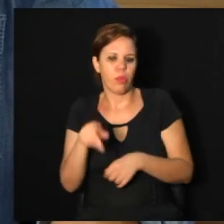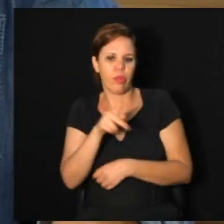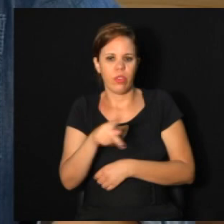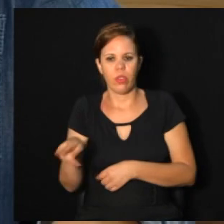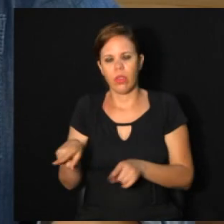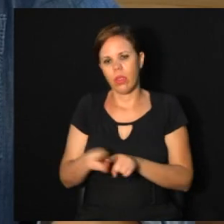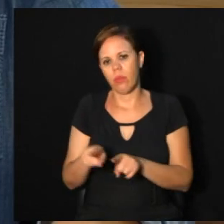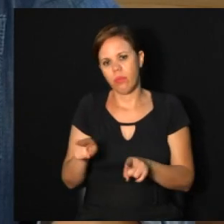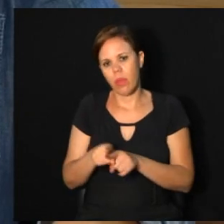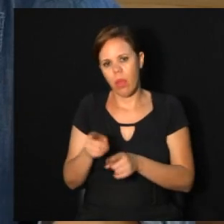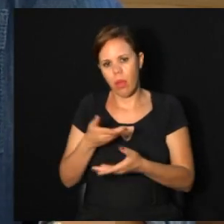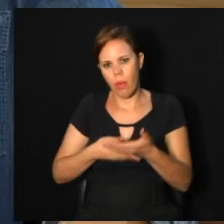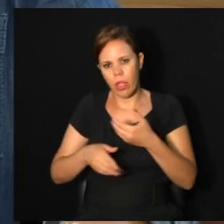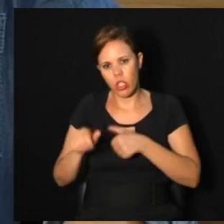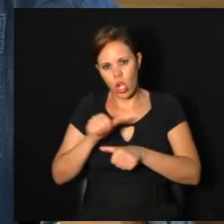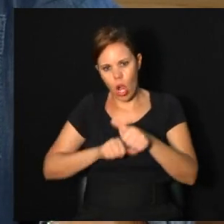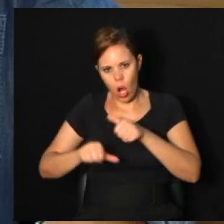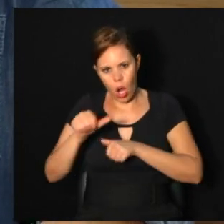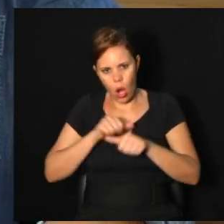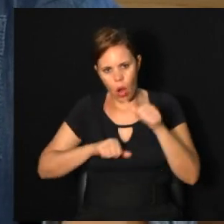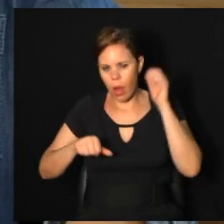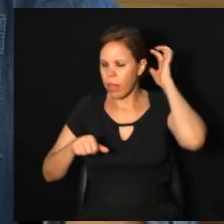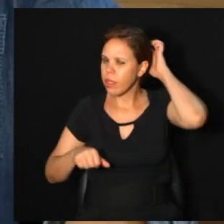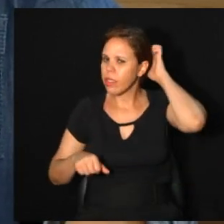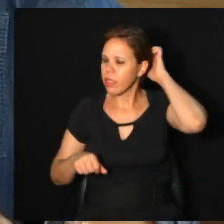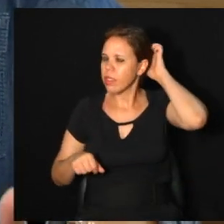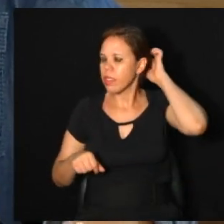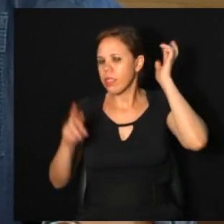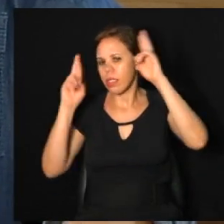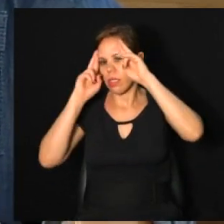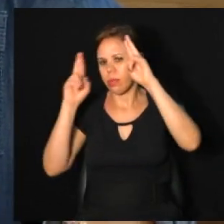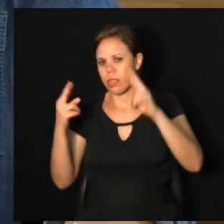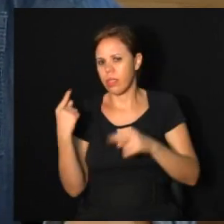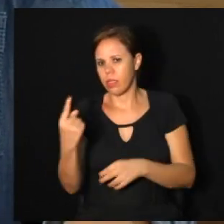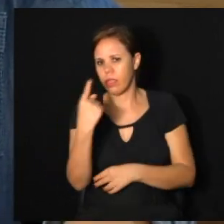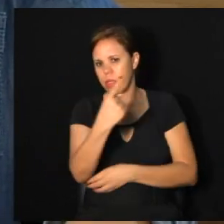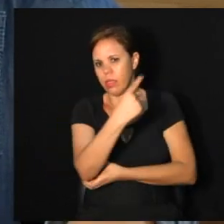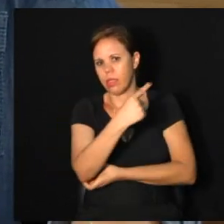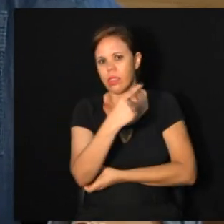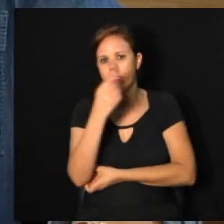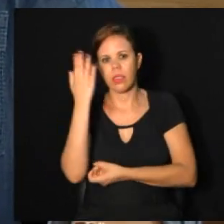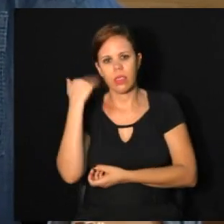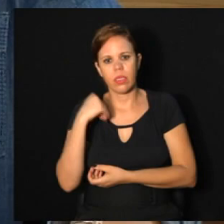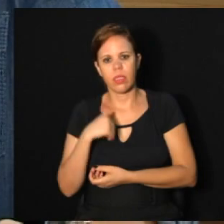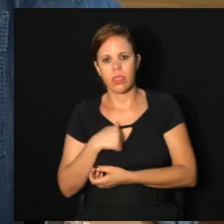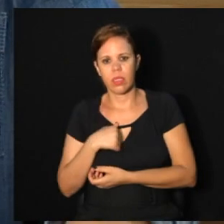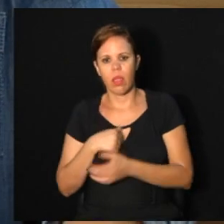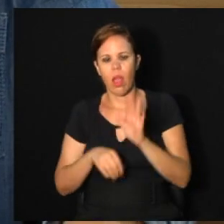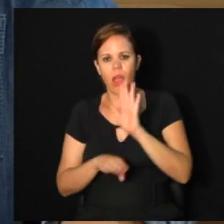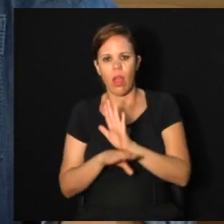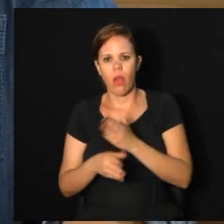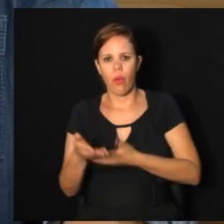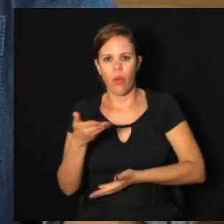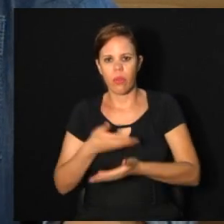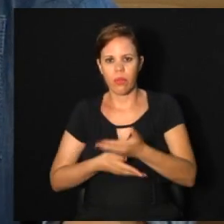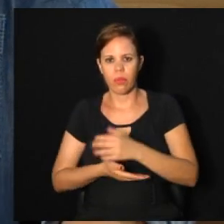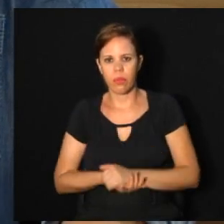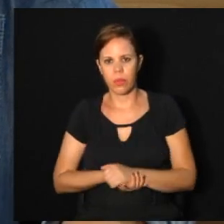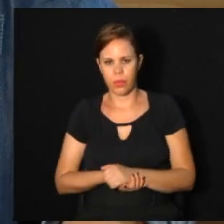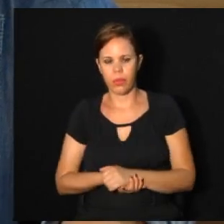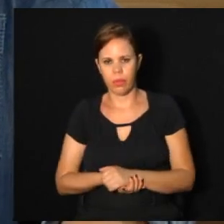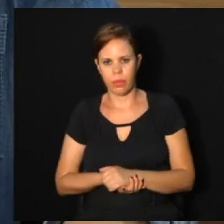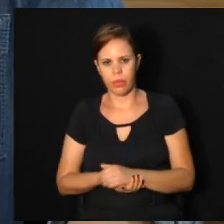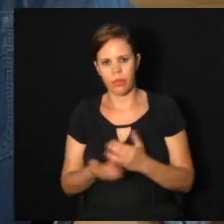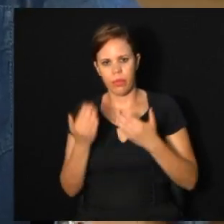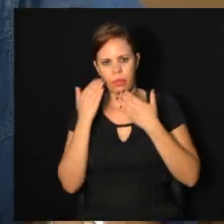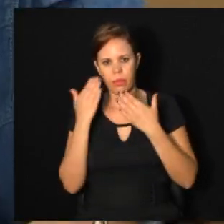aquele aluno. É um conjunto, é isso? É um conjunto, é respeitar que cada um tem seus saberes e que um pode contribuir com o outro, né? Tá certo,